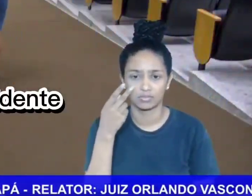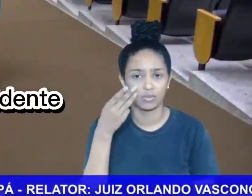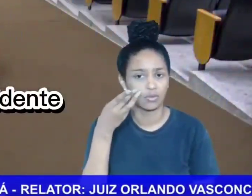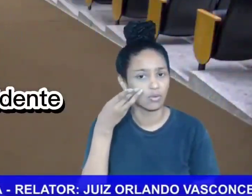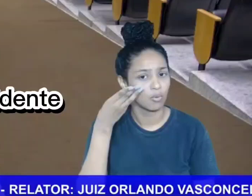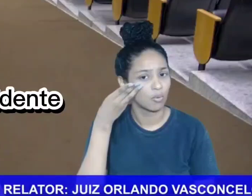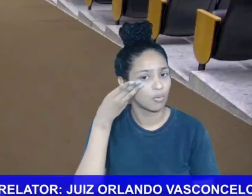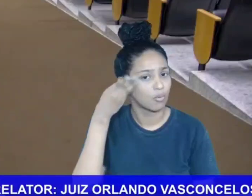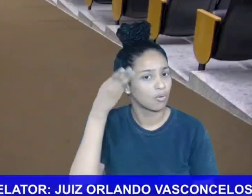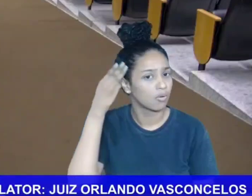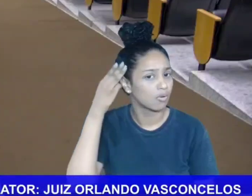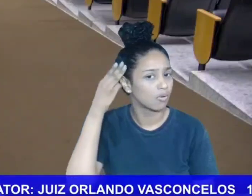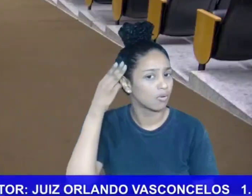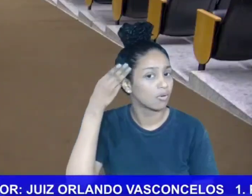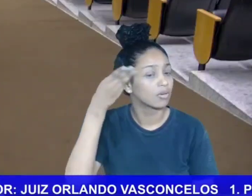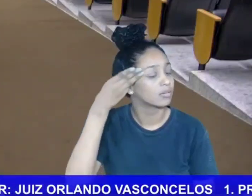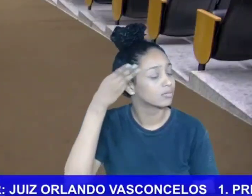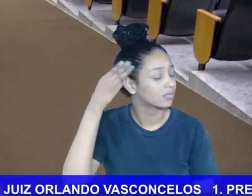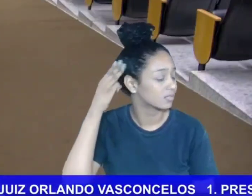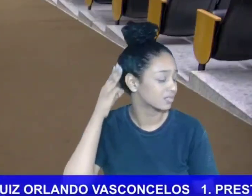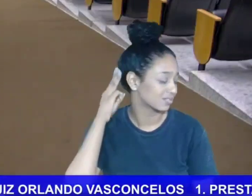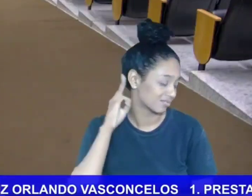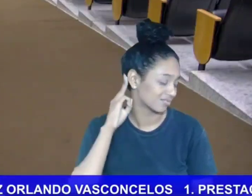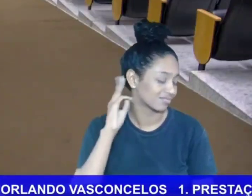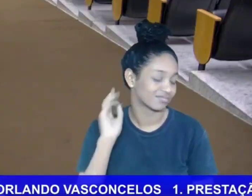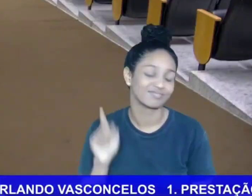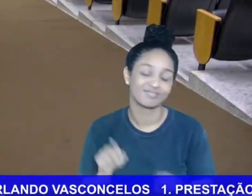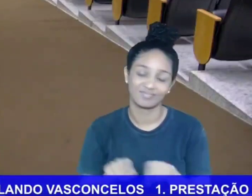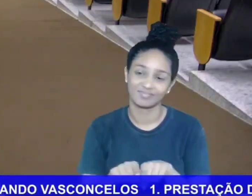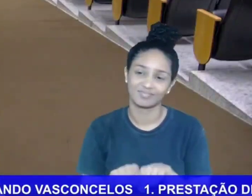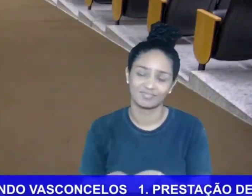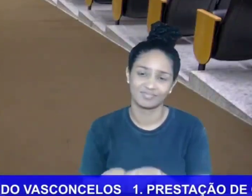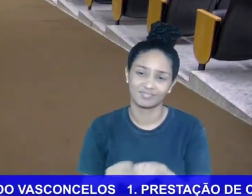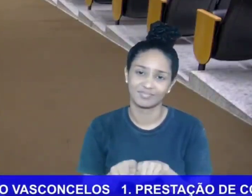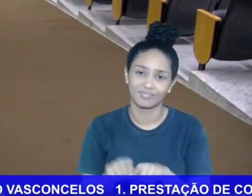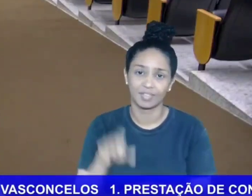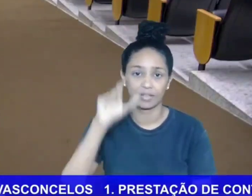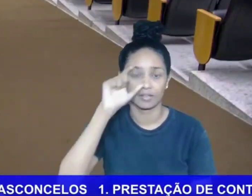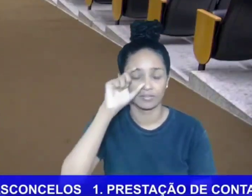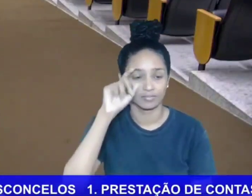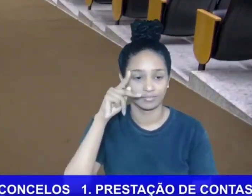De acordo, presidente. Matias Neto. Bem, acompanho. Paulo Madeira.